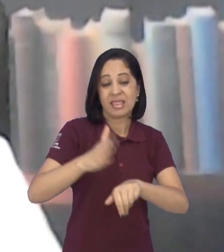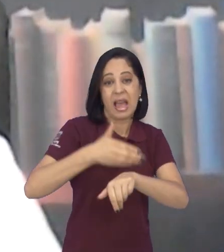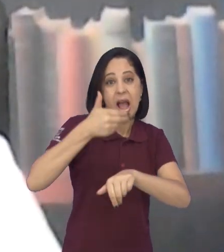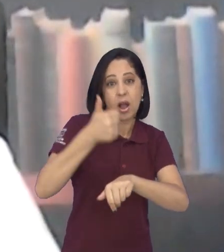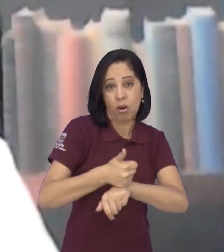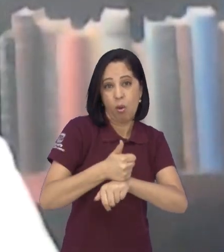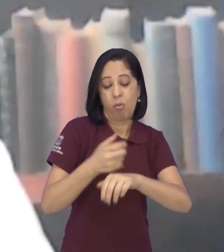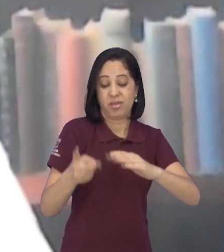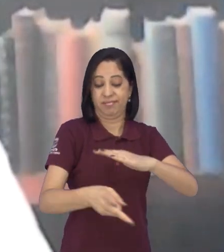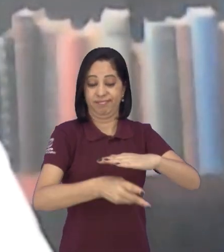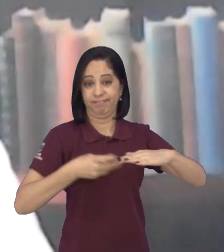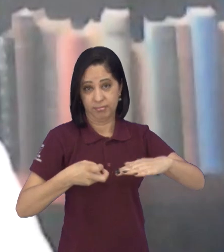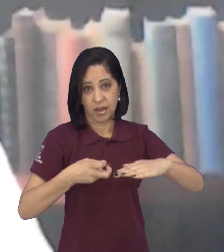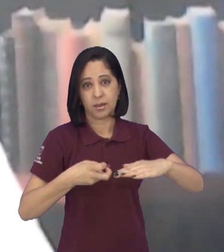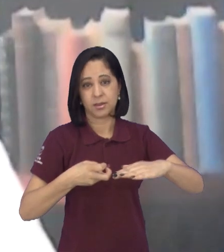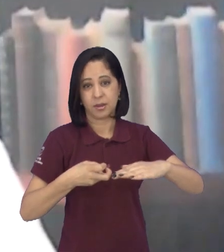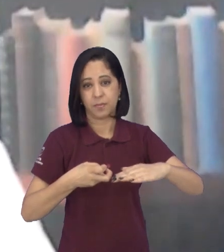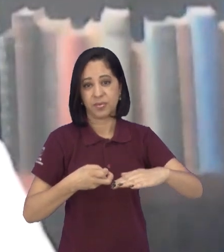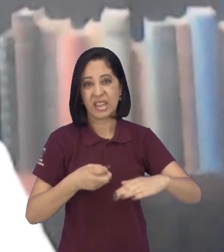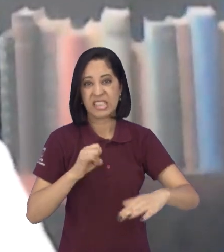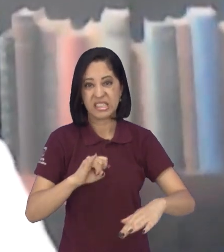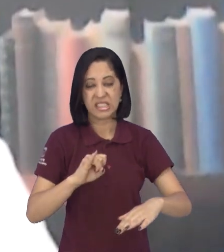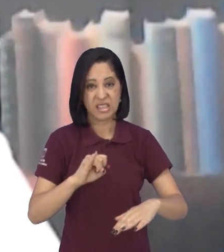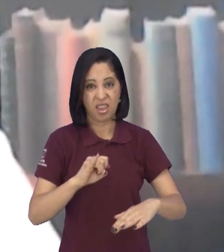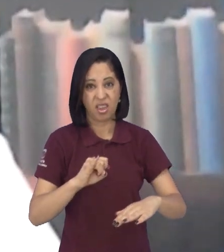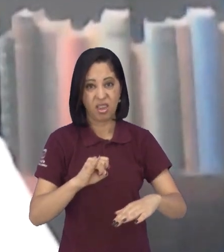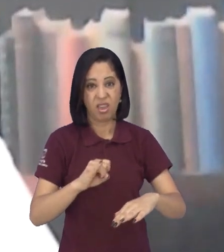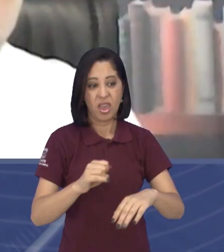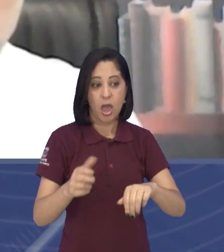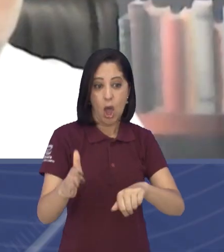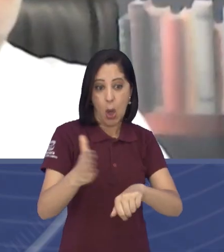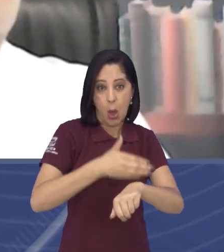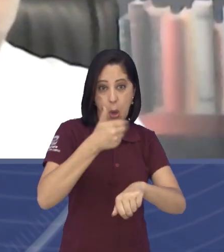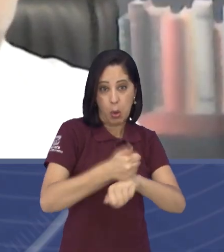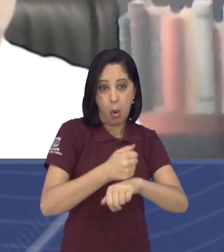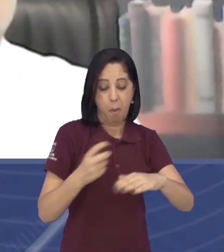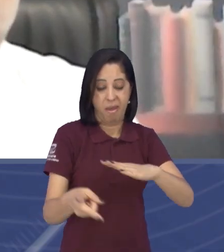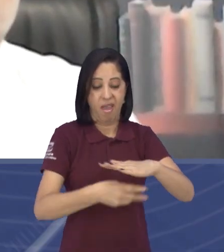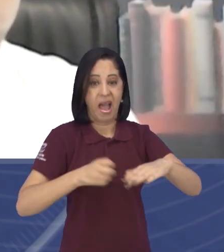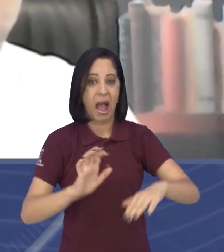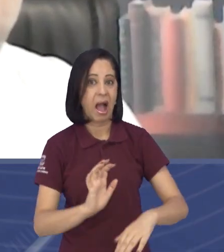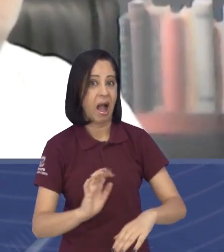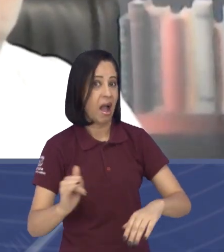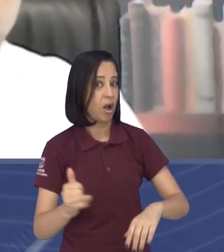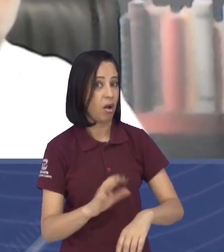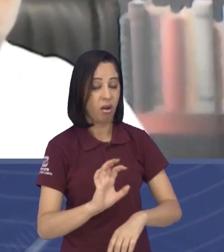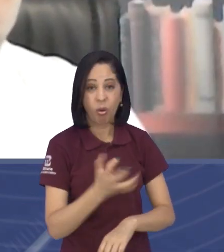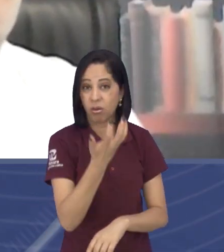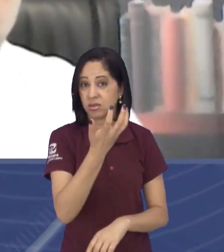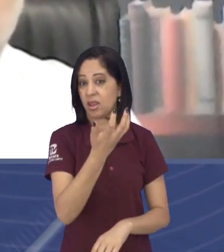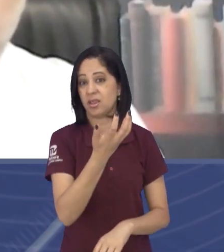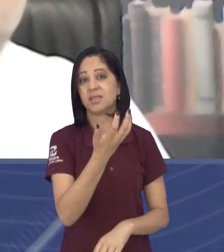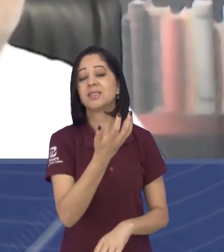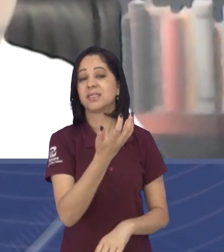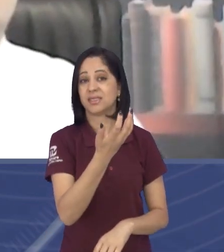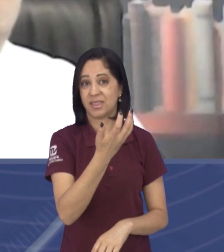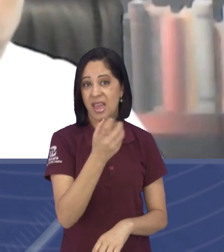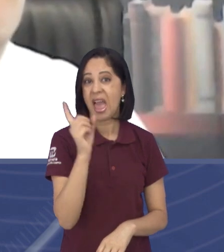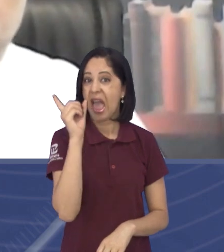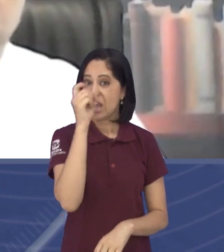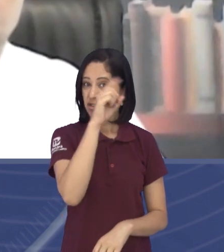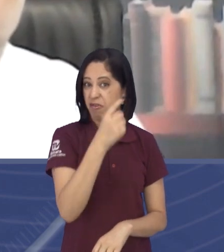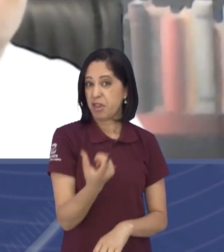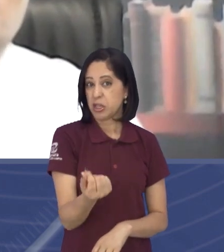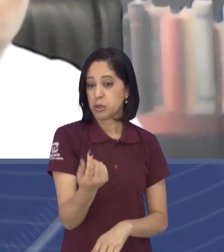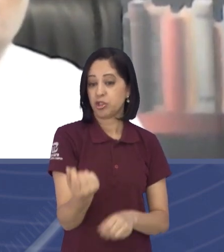cair em fraudes. Uma vez que elas acontecem, eu diria que hoje em dia é difícil até que esse dinheiro volte